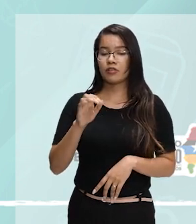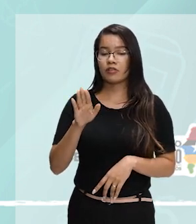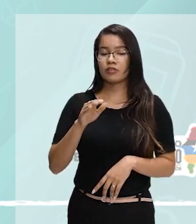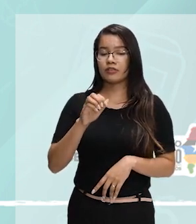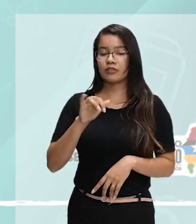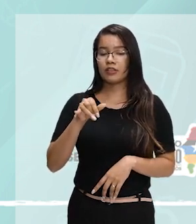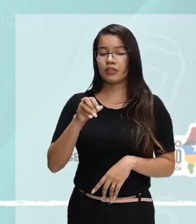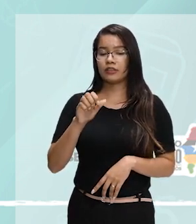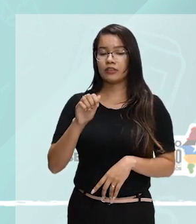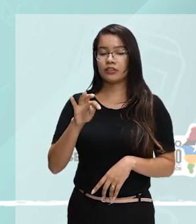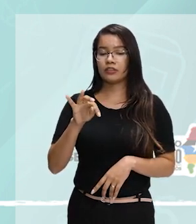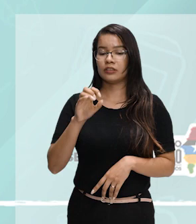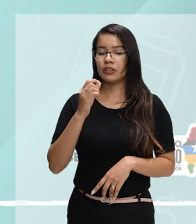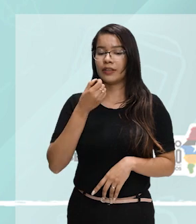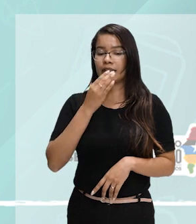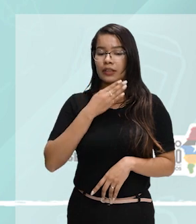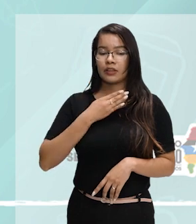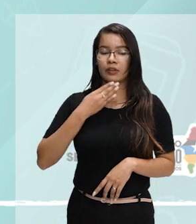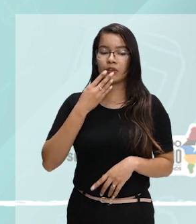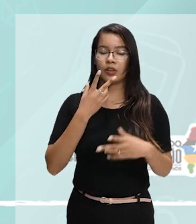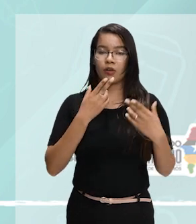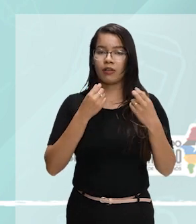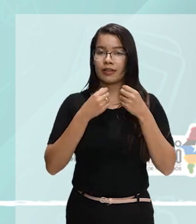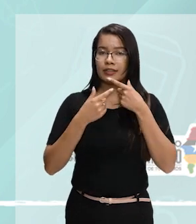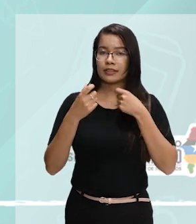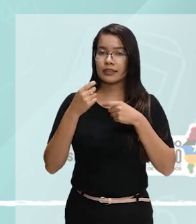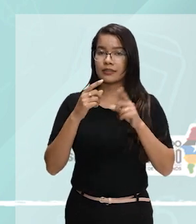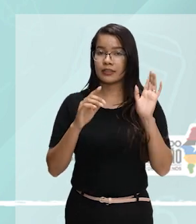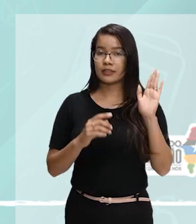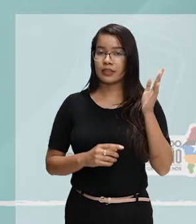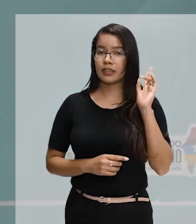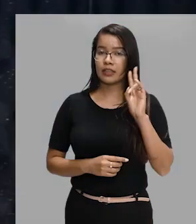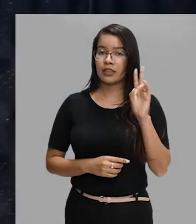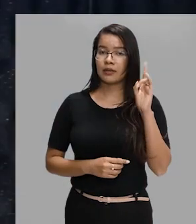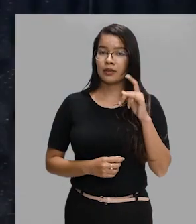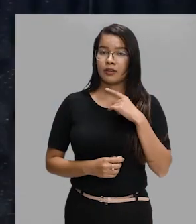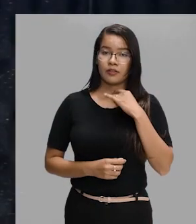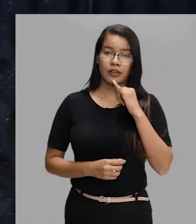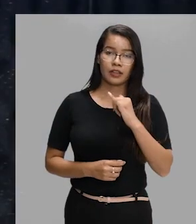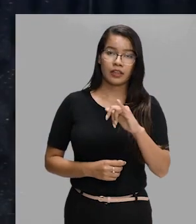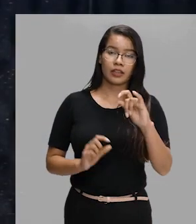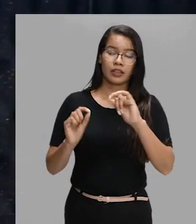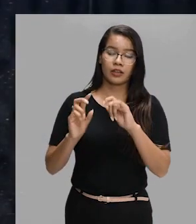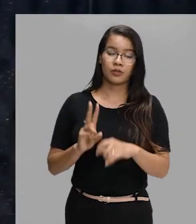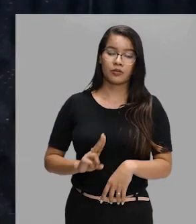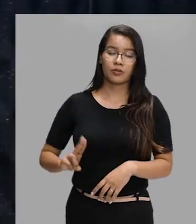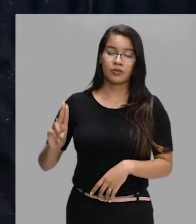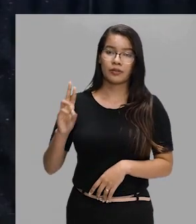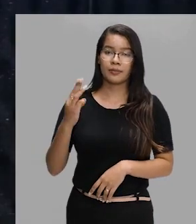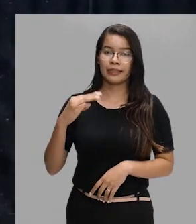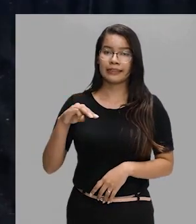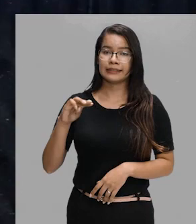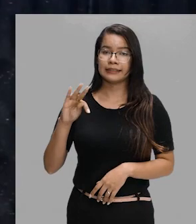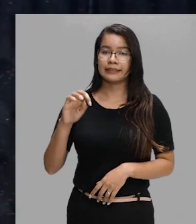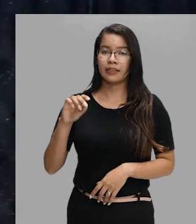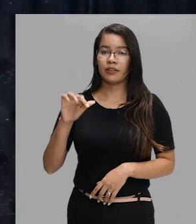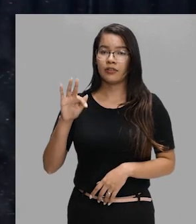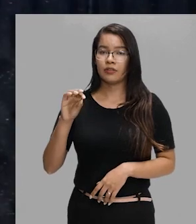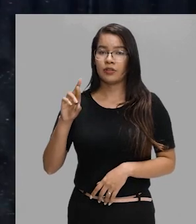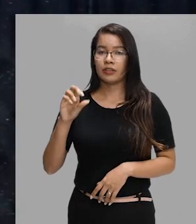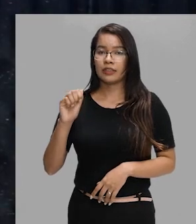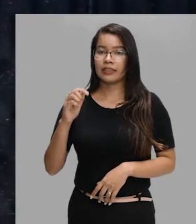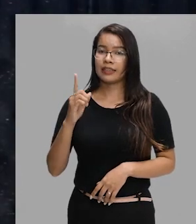seu sorriso. Lembram que eu falei que eles usam muito a metáfora? A metáfora é uma